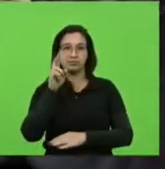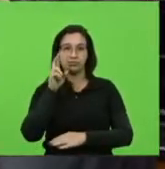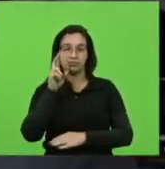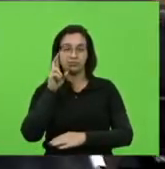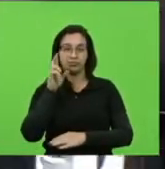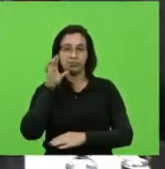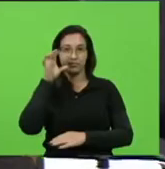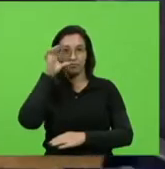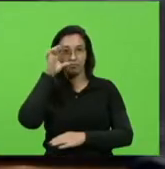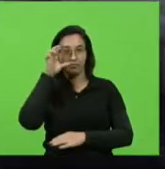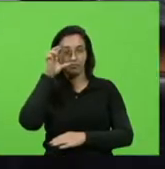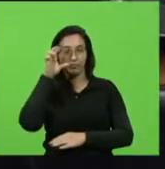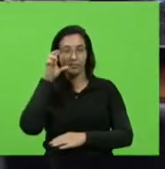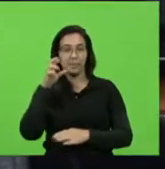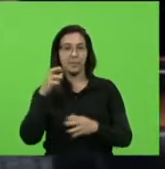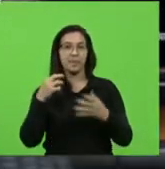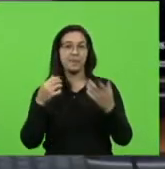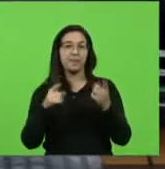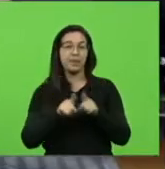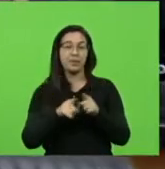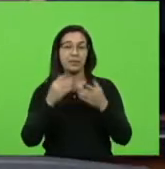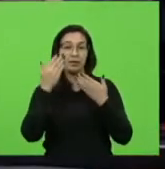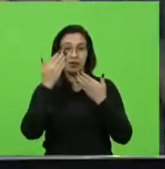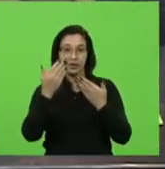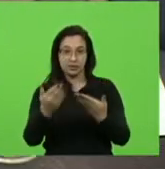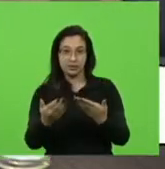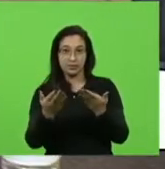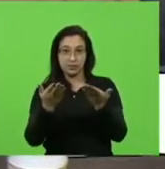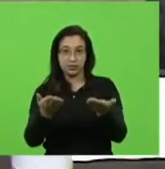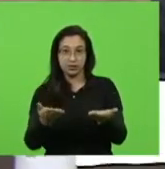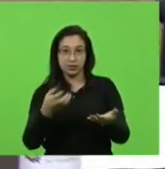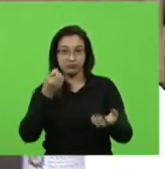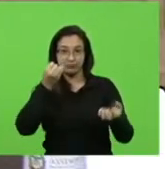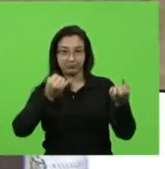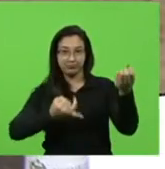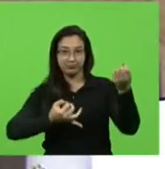Reforçando as tuas palavras, quero te agradecer até pelo teu depoimento.